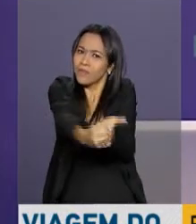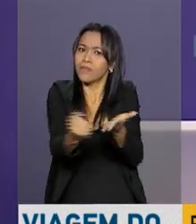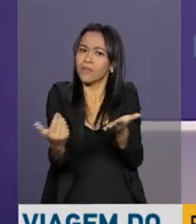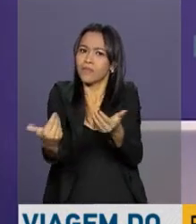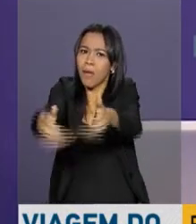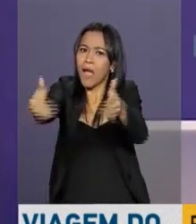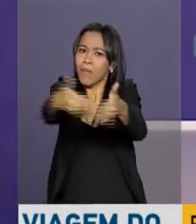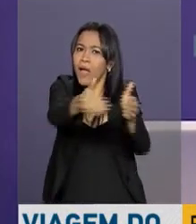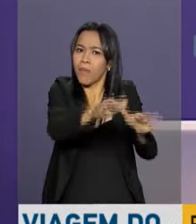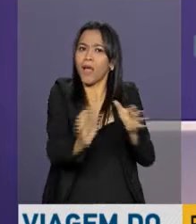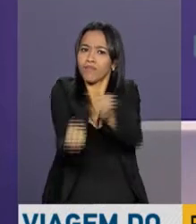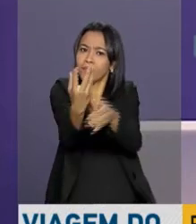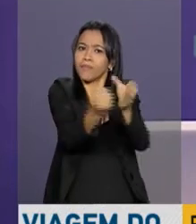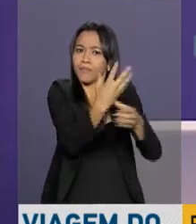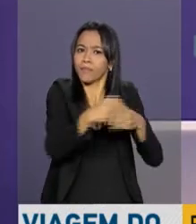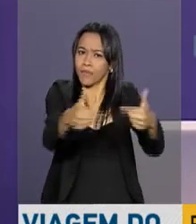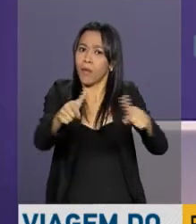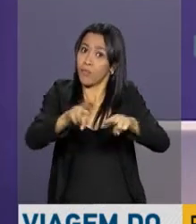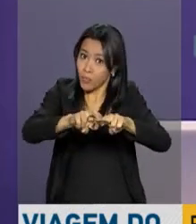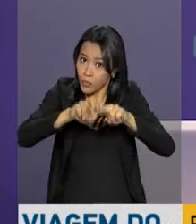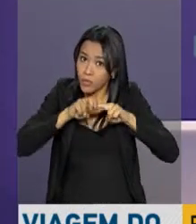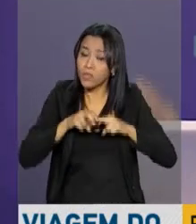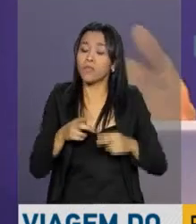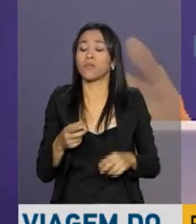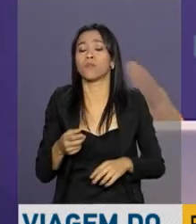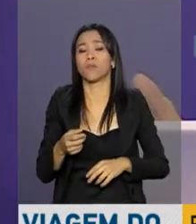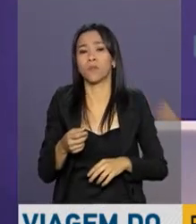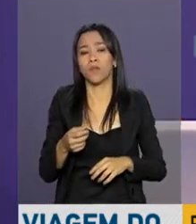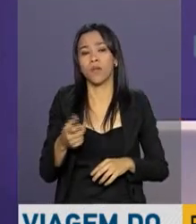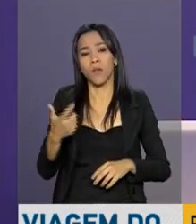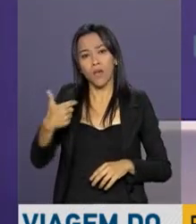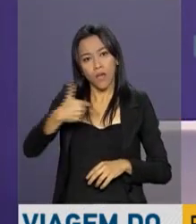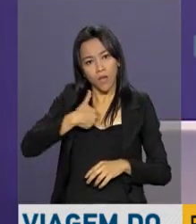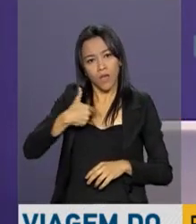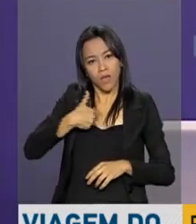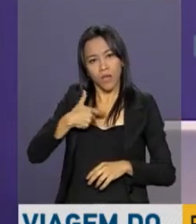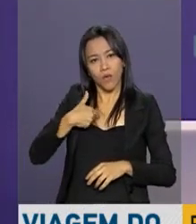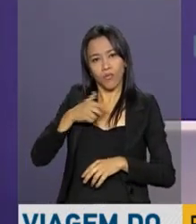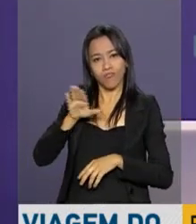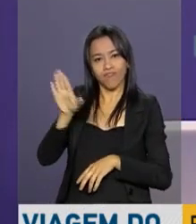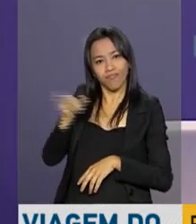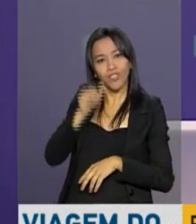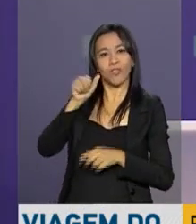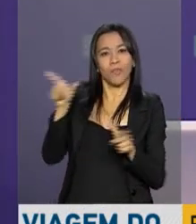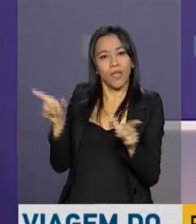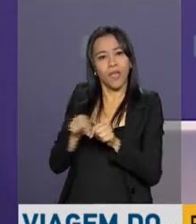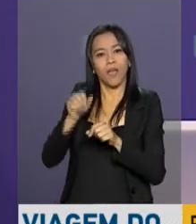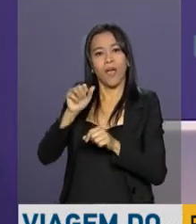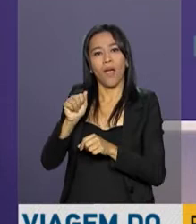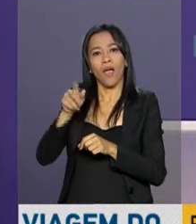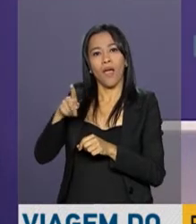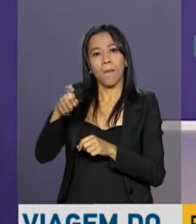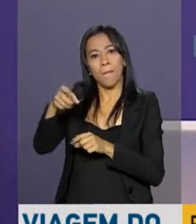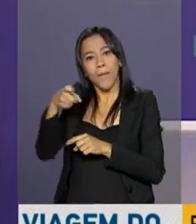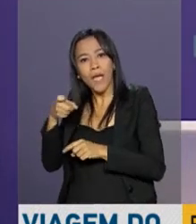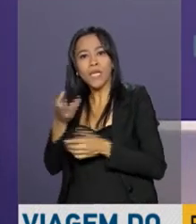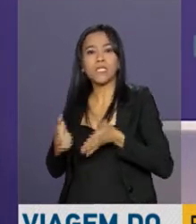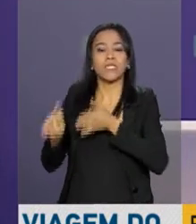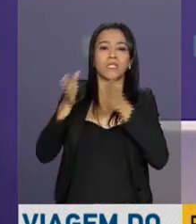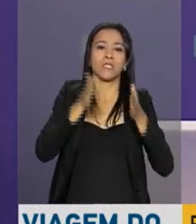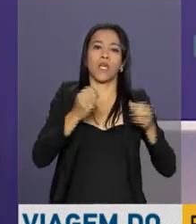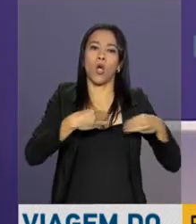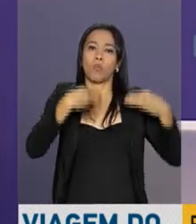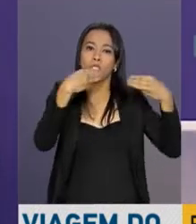pode gerar. Daí a razão pela qual instruí a Apex e o Ministério da Indústria e Comércio a